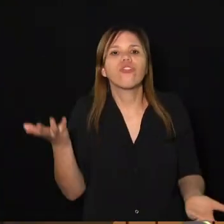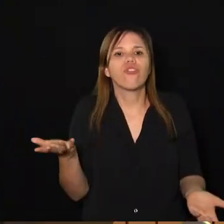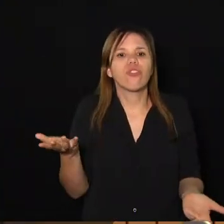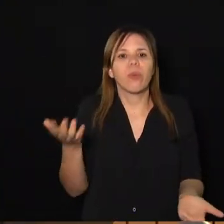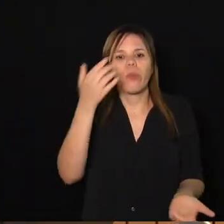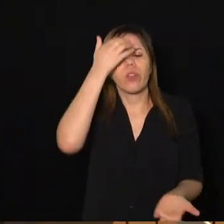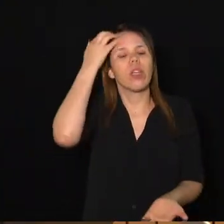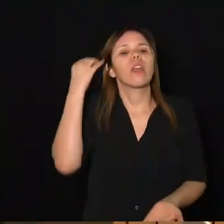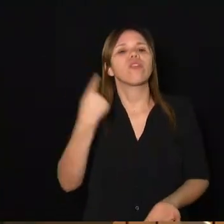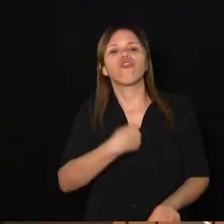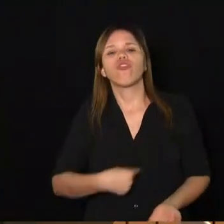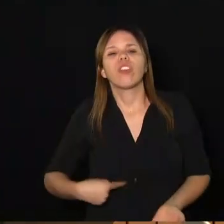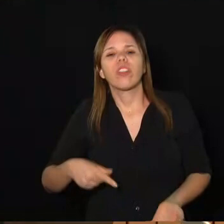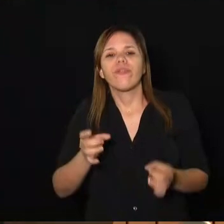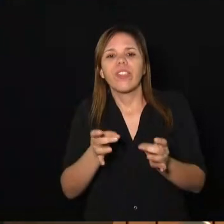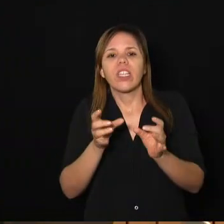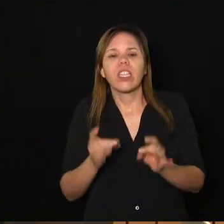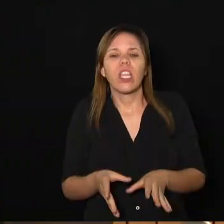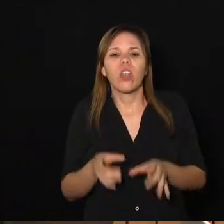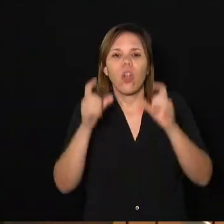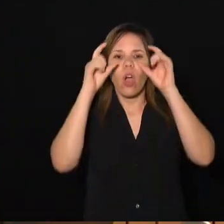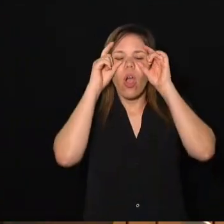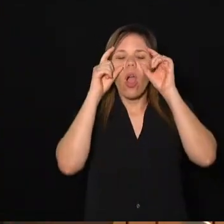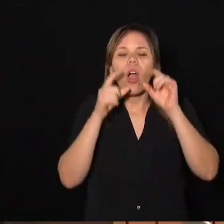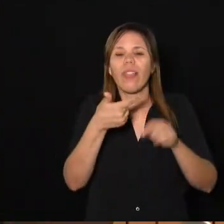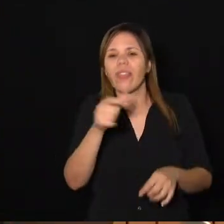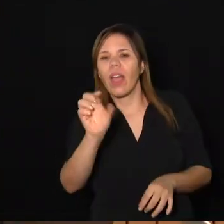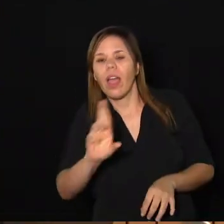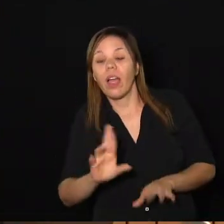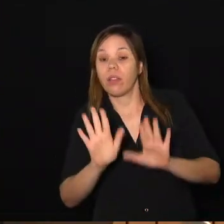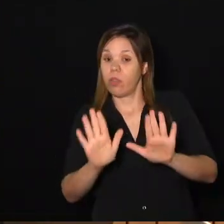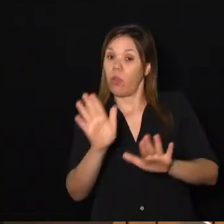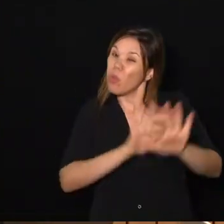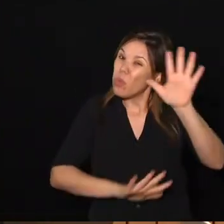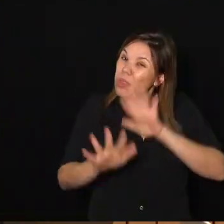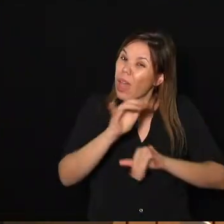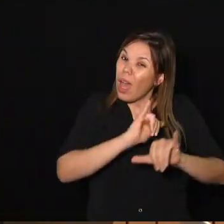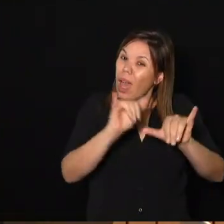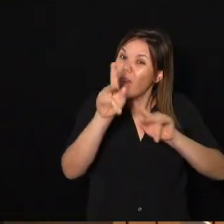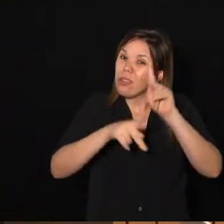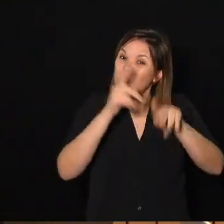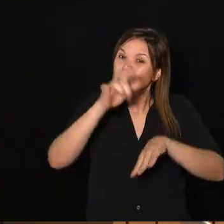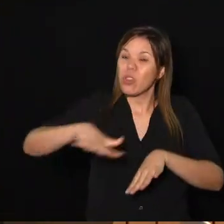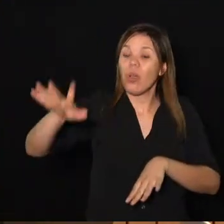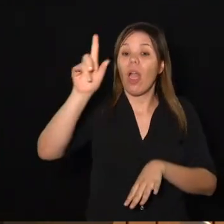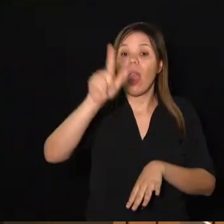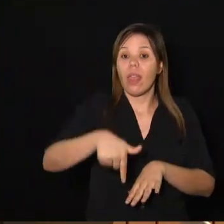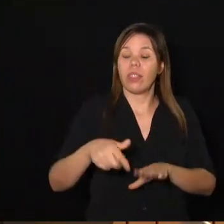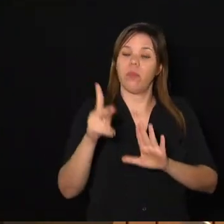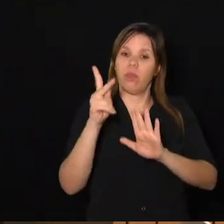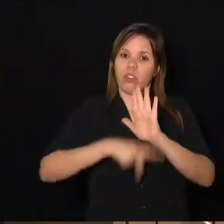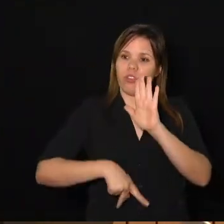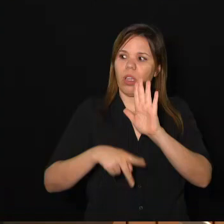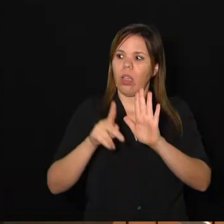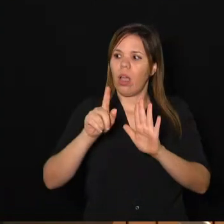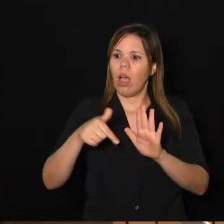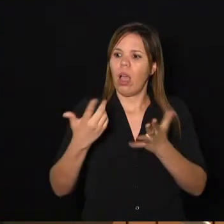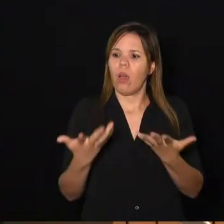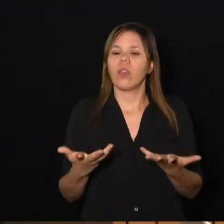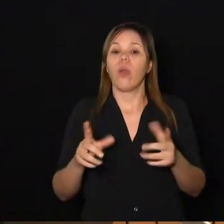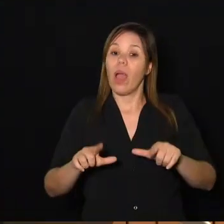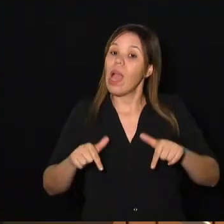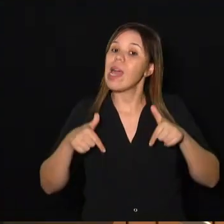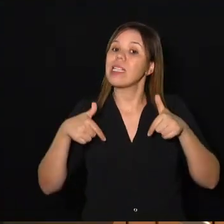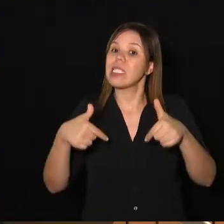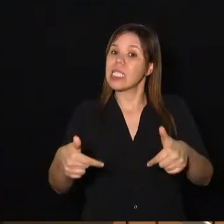impor esse cuidado da população então esse projeto é um projeto de de ação social